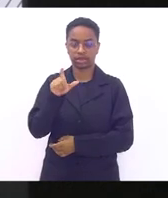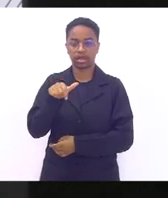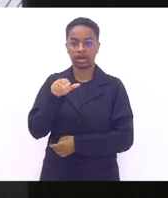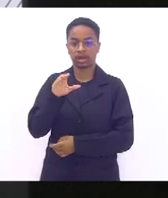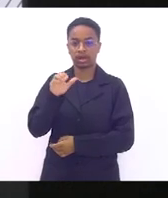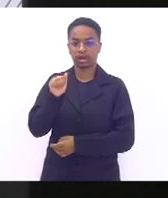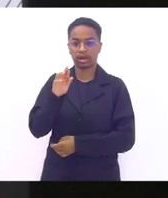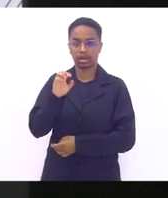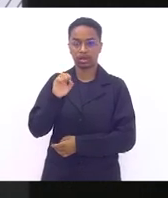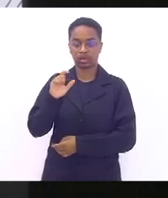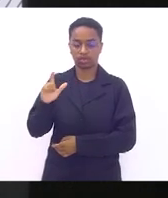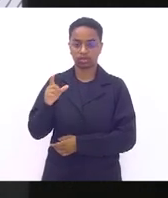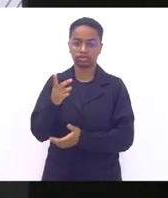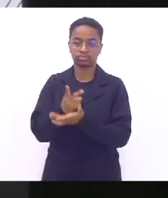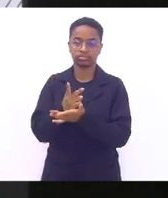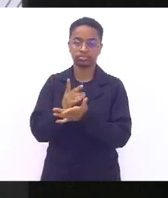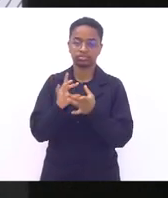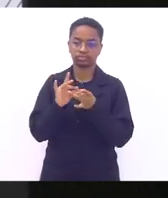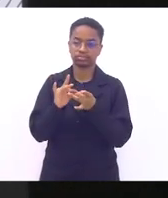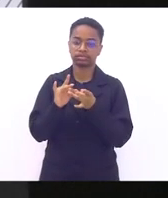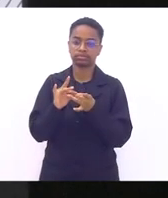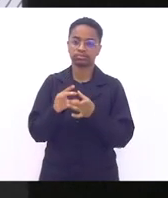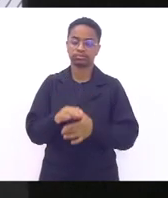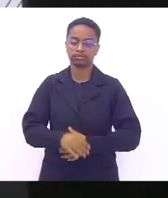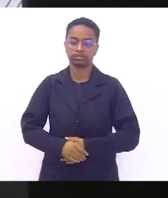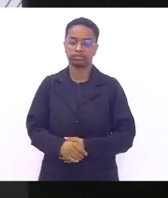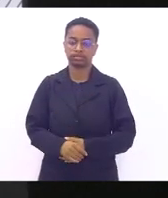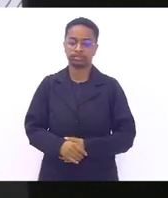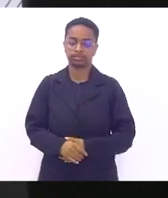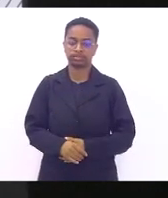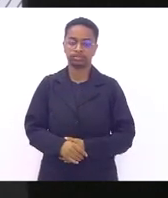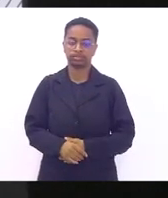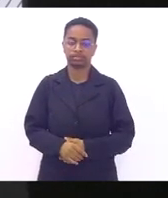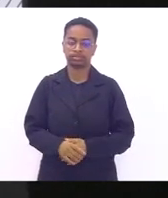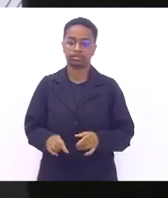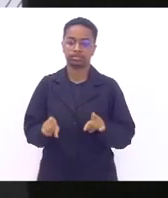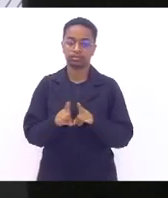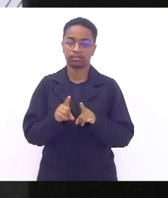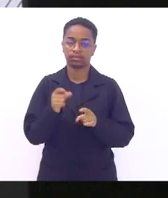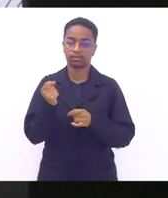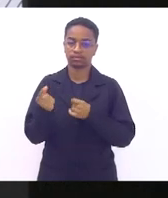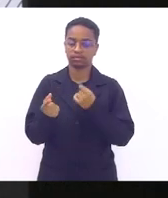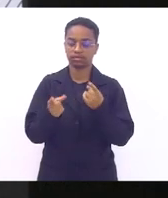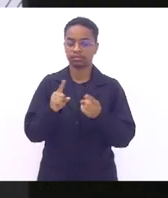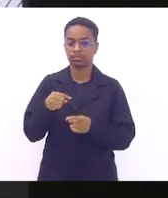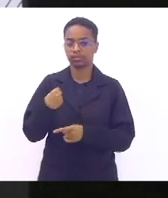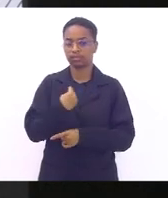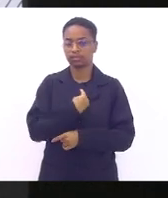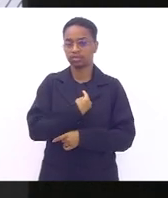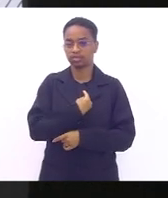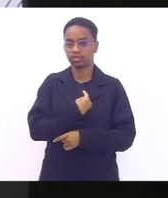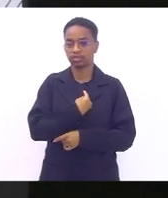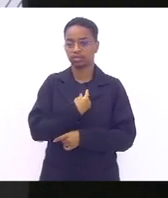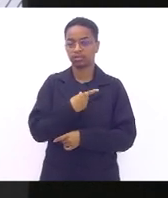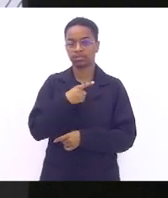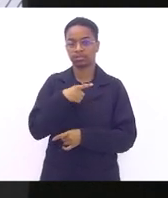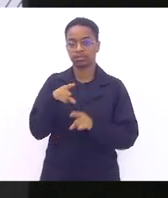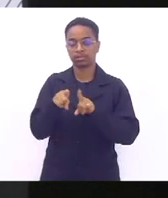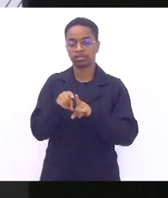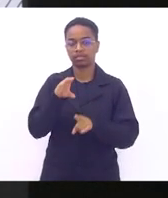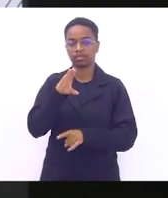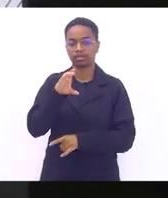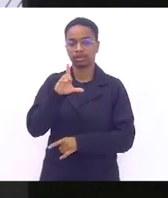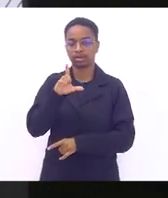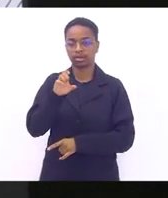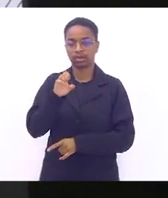sido, né, companheira. E, eventualmente, né, a gente conta também com o Cleidson, que está aqui hoje.